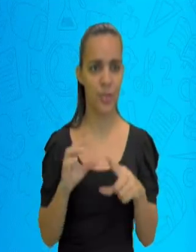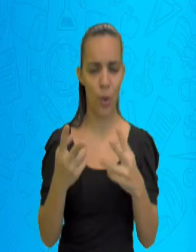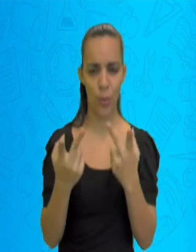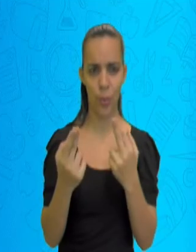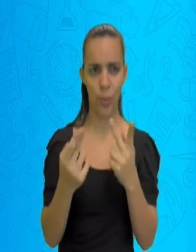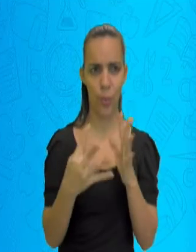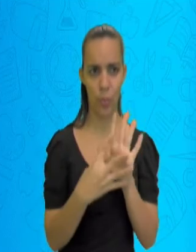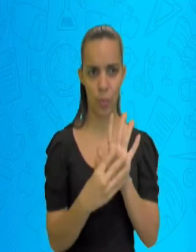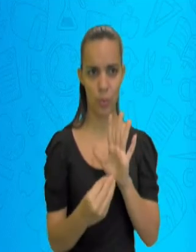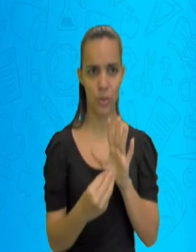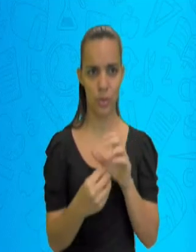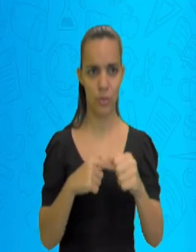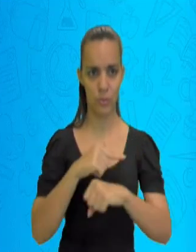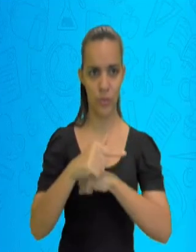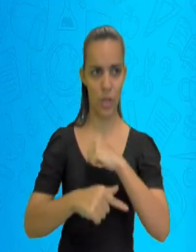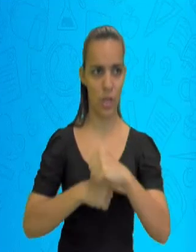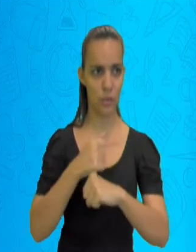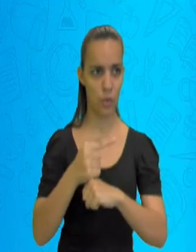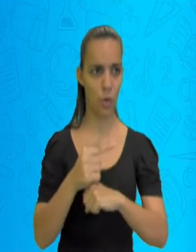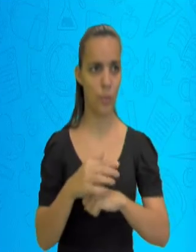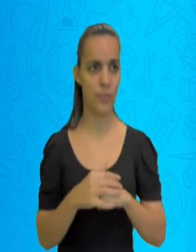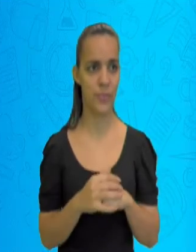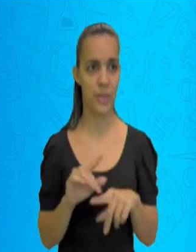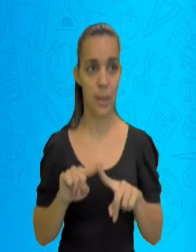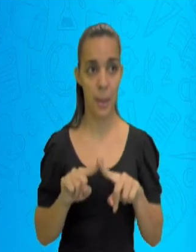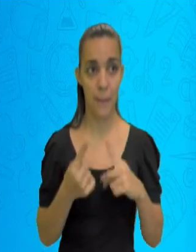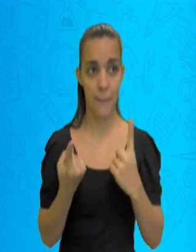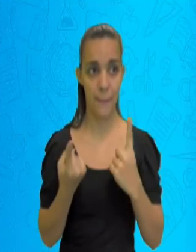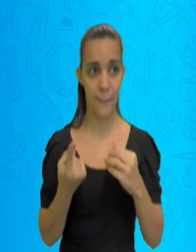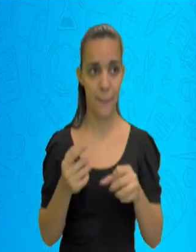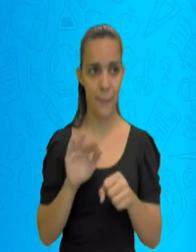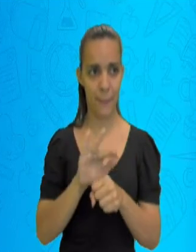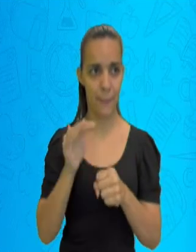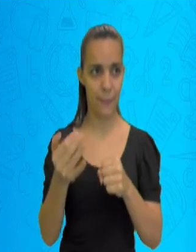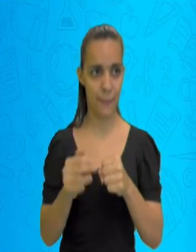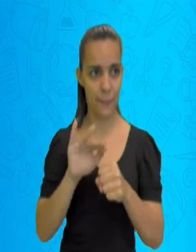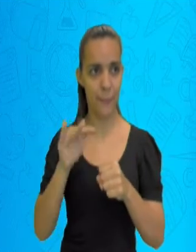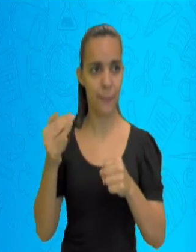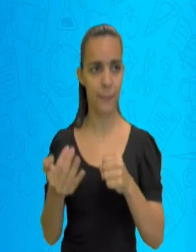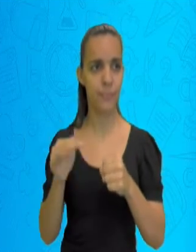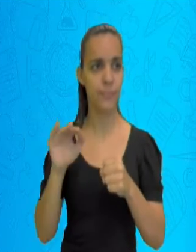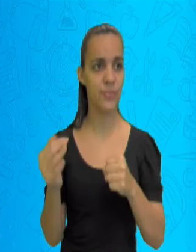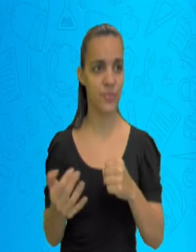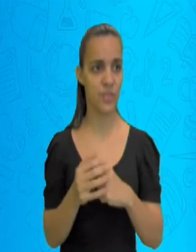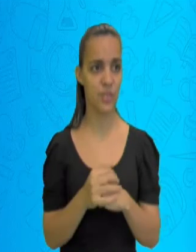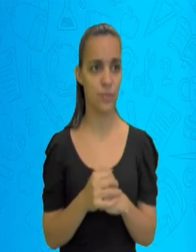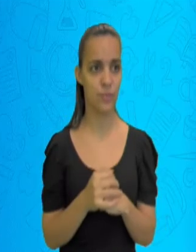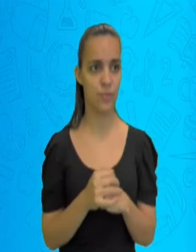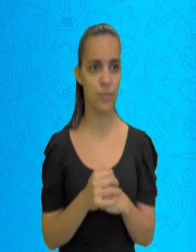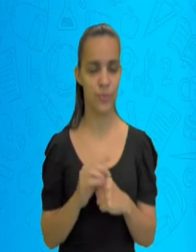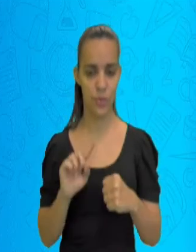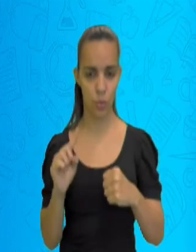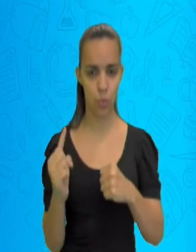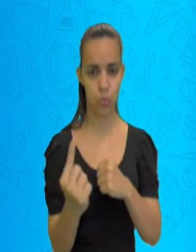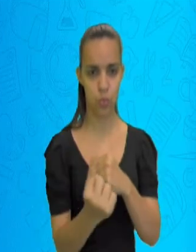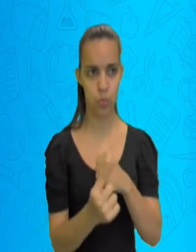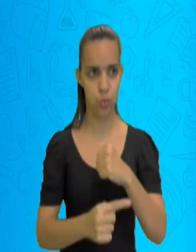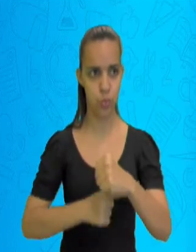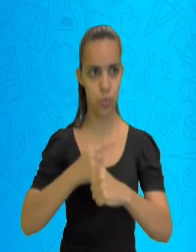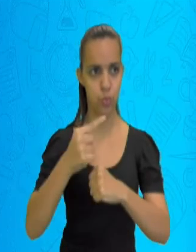de Rutherford. Mas as órbitas nas quais os elétrons estão girando